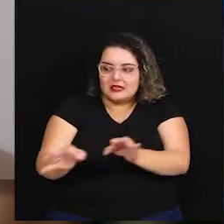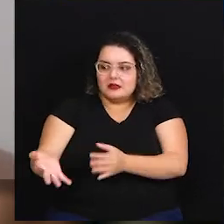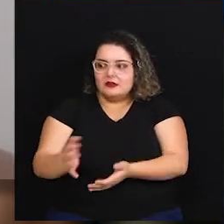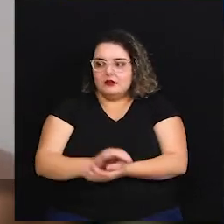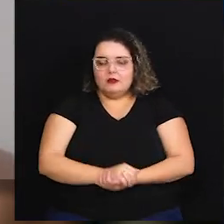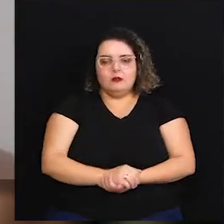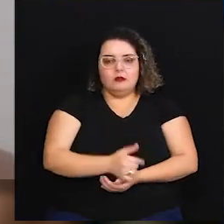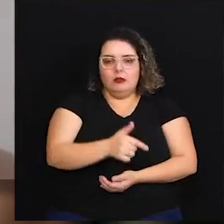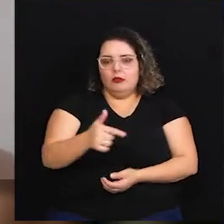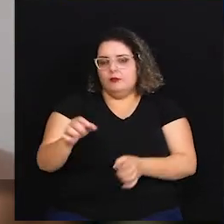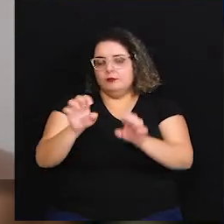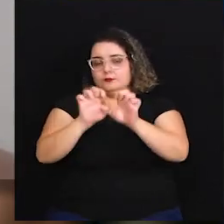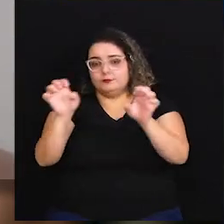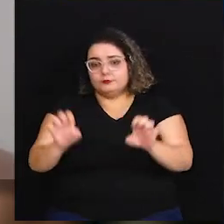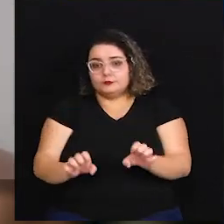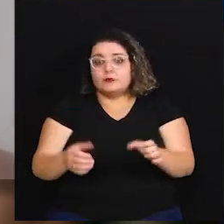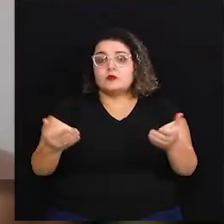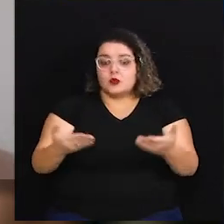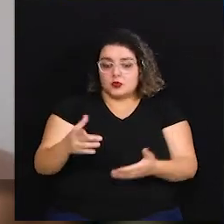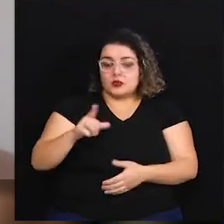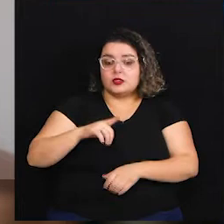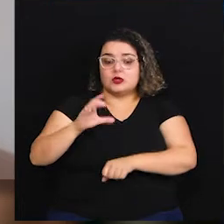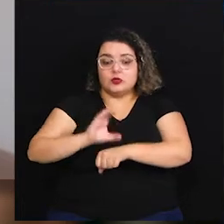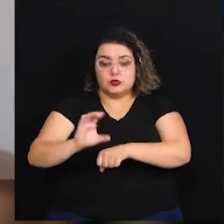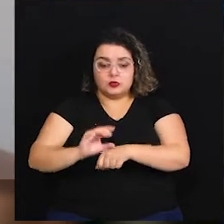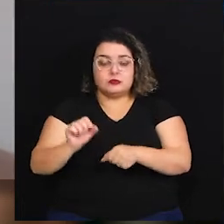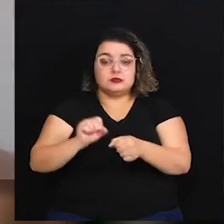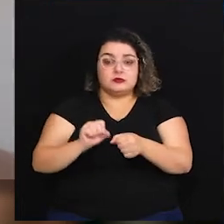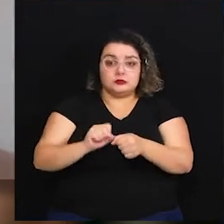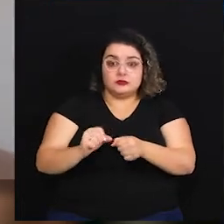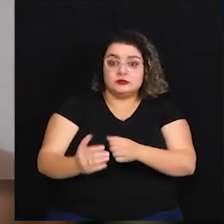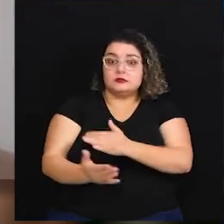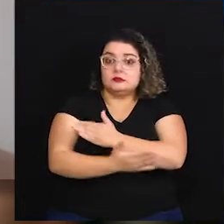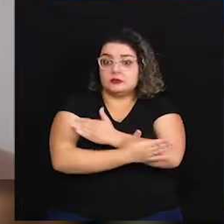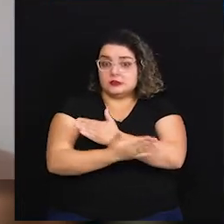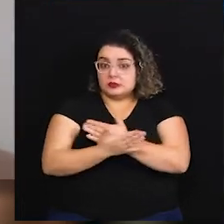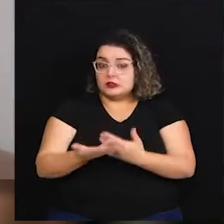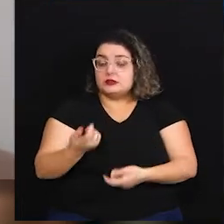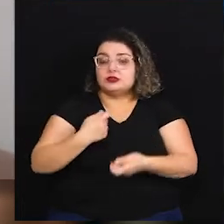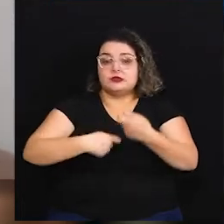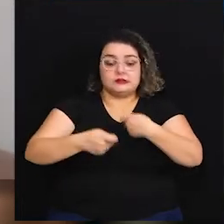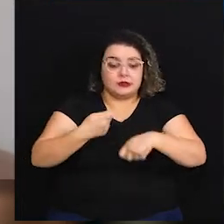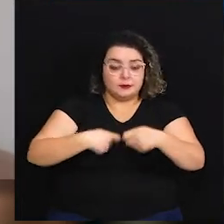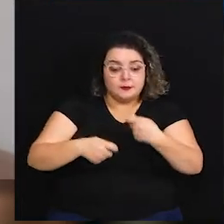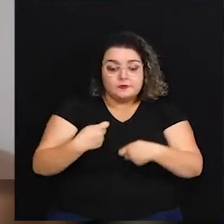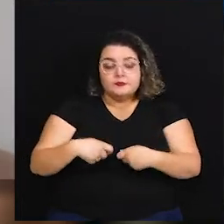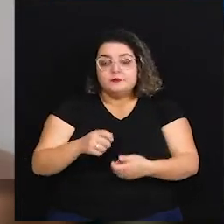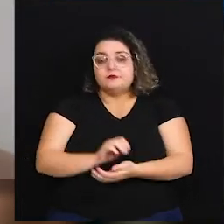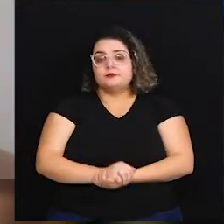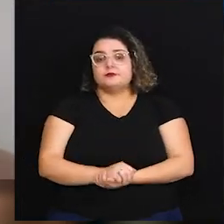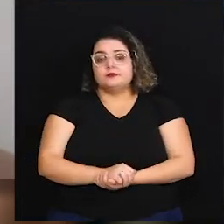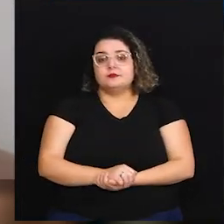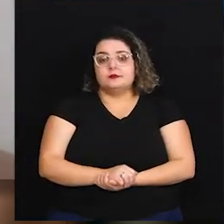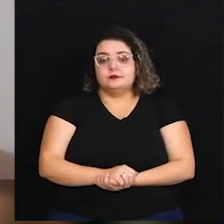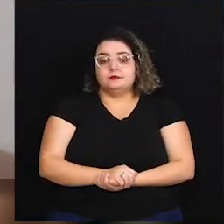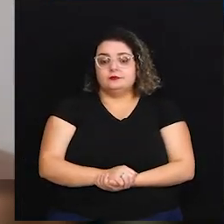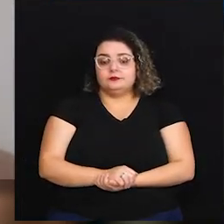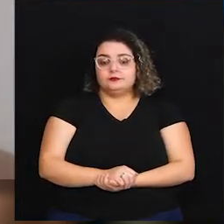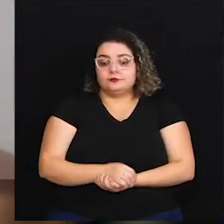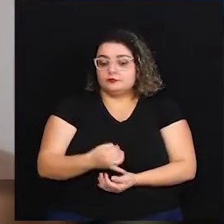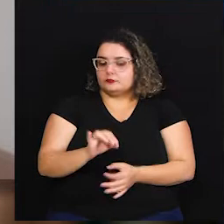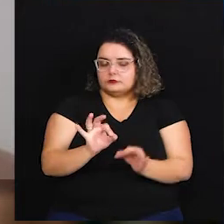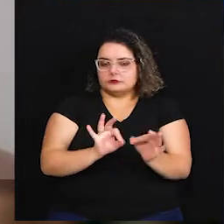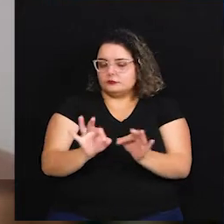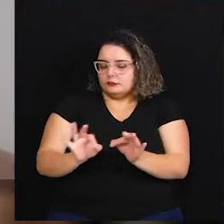de estrutura. Hoje já tenho cursos que eu já fiz, que me ajudaram bastante nessa parte administrativa. Então, assim, se você não